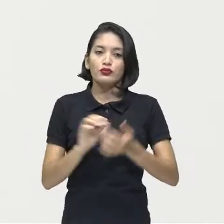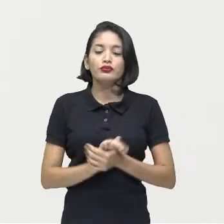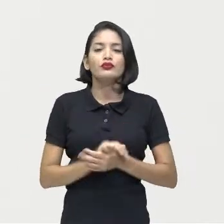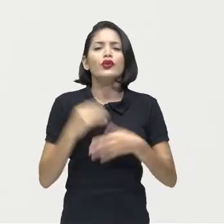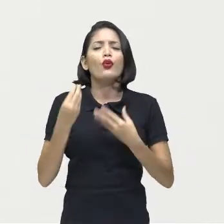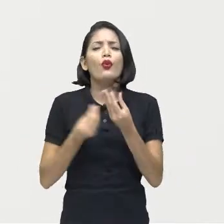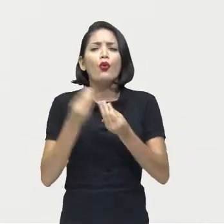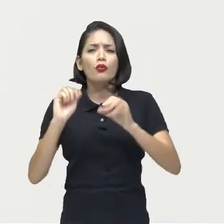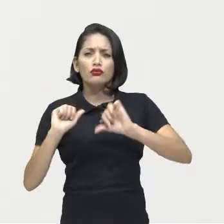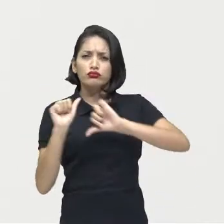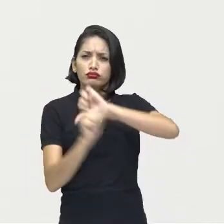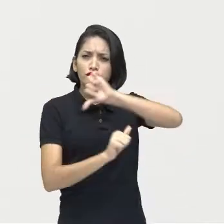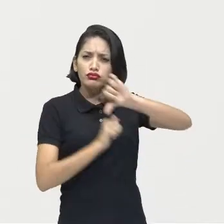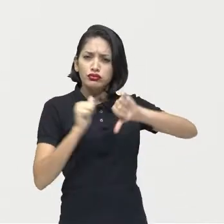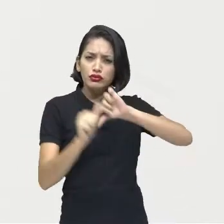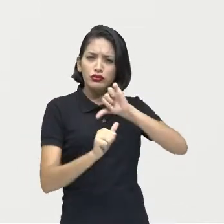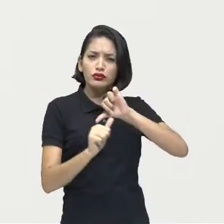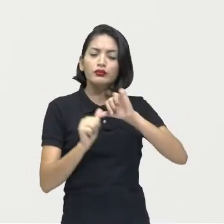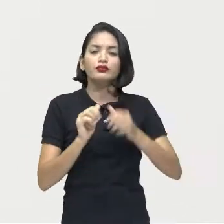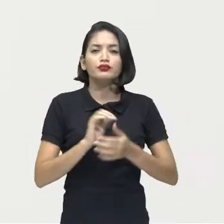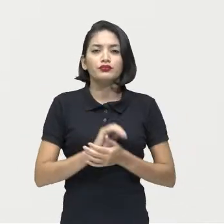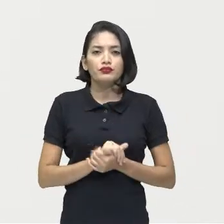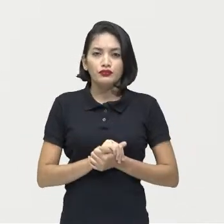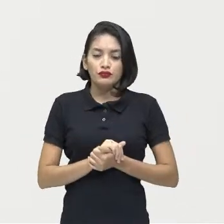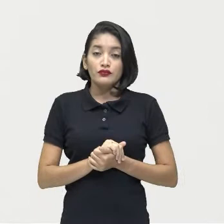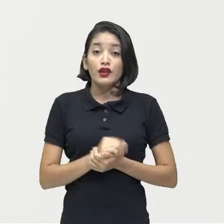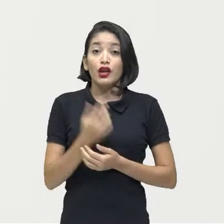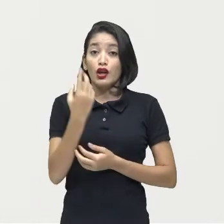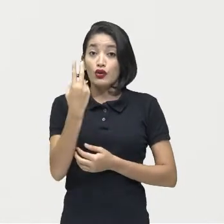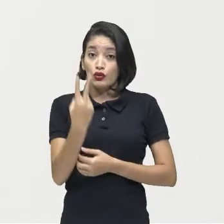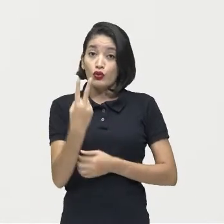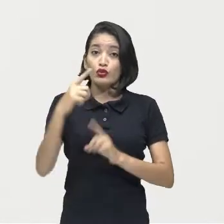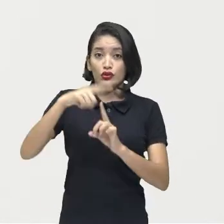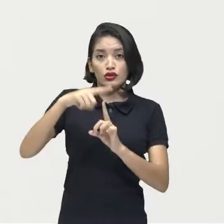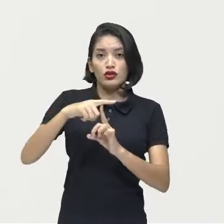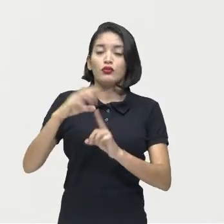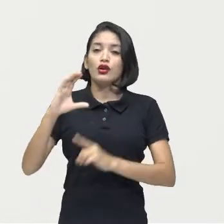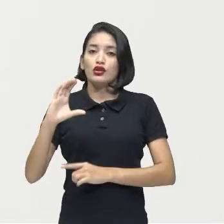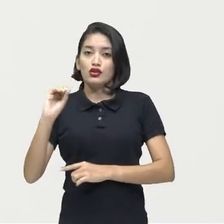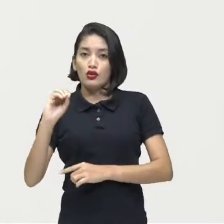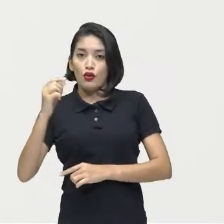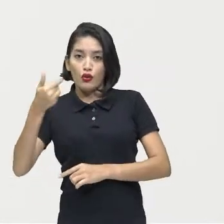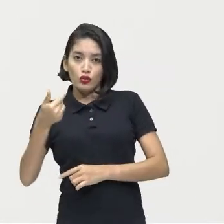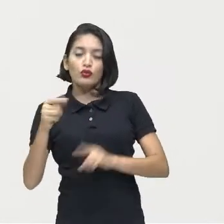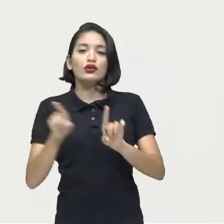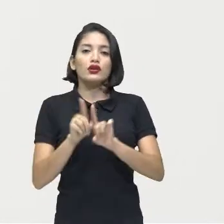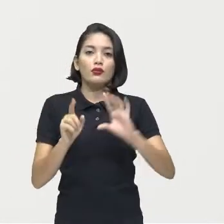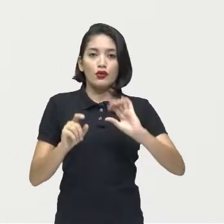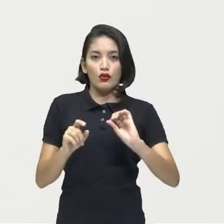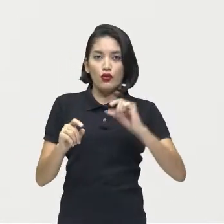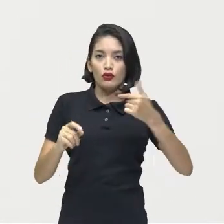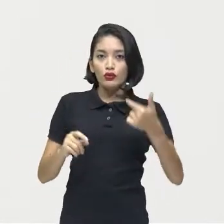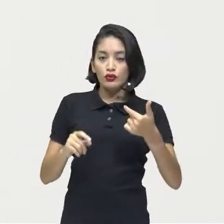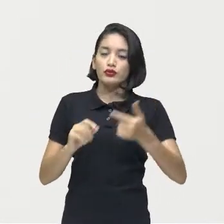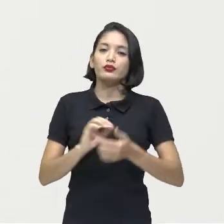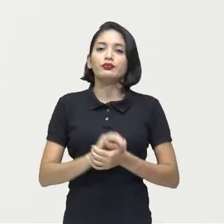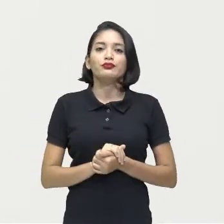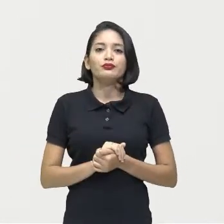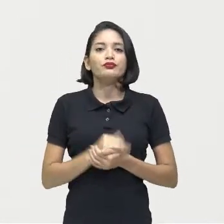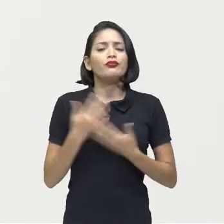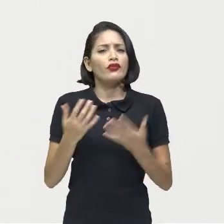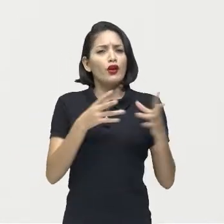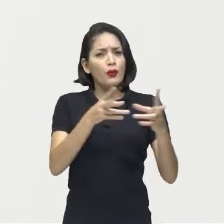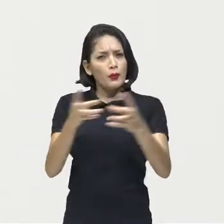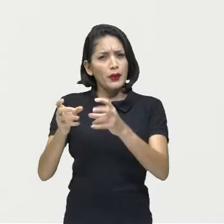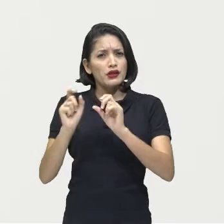das trocas gasosas, são trocas de dois gases, o gás carbônico pelo gás oxigênio. Então, aqui a gente